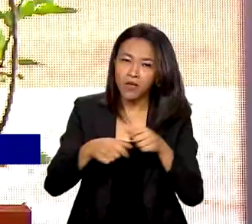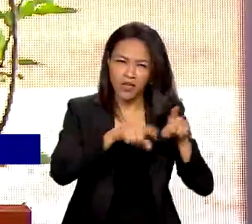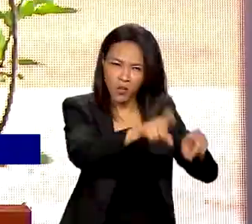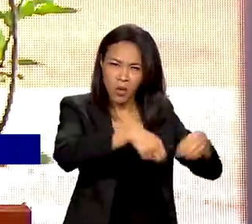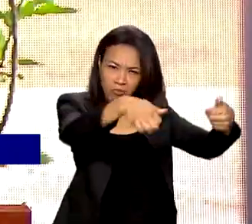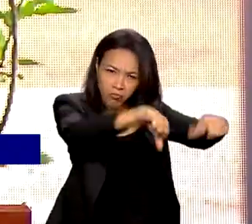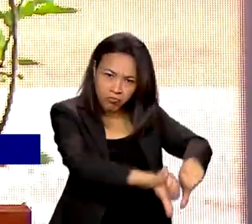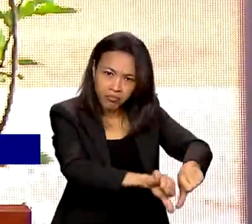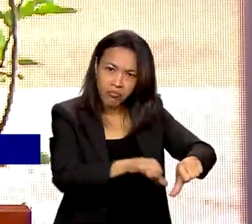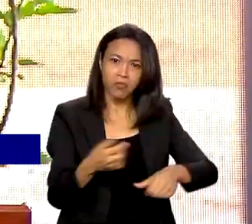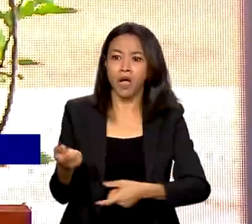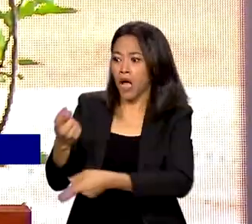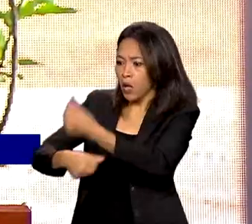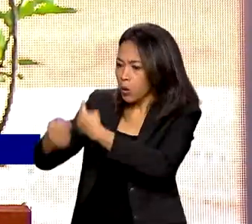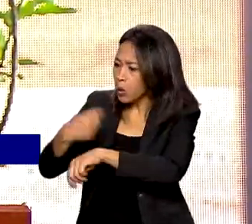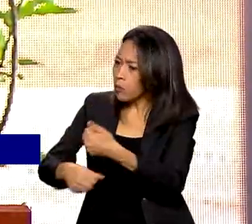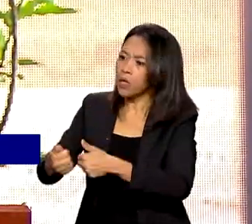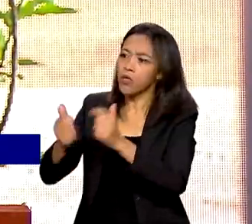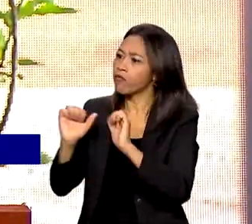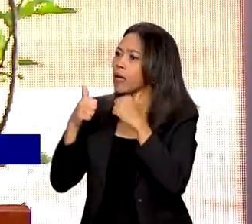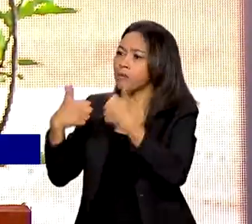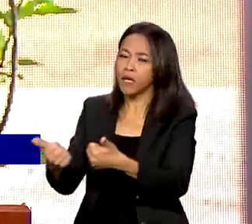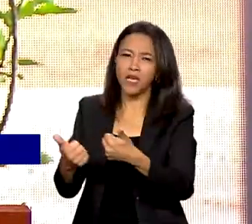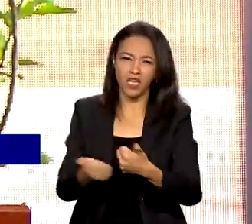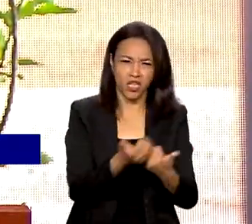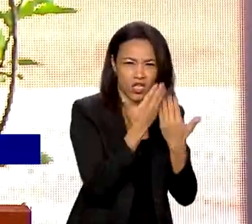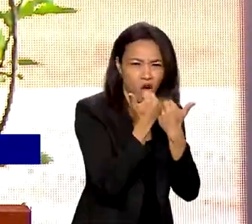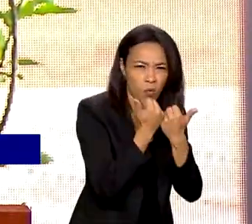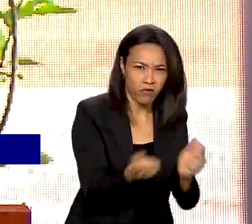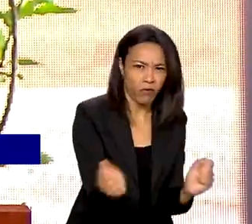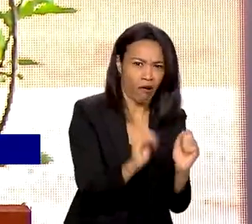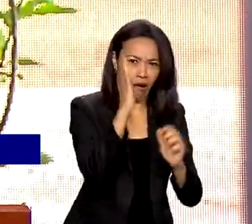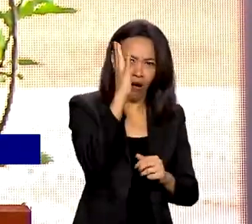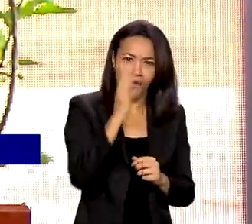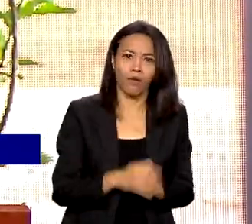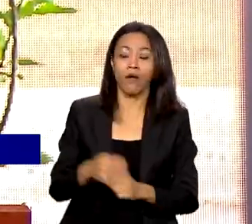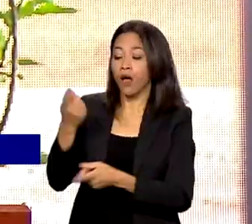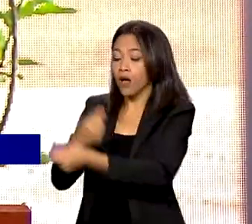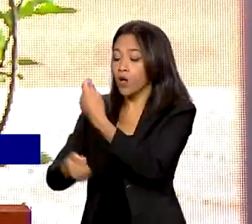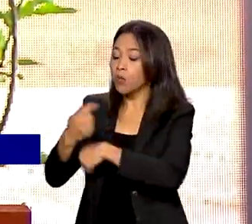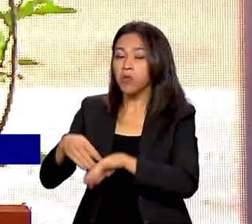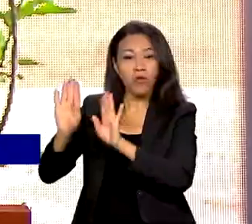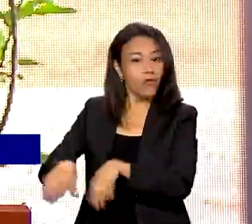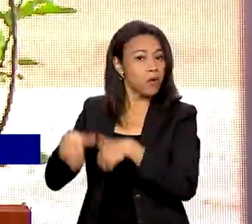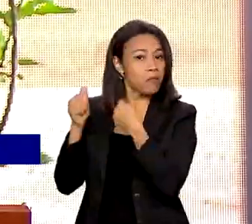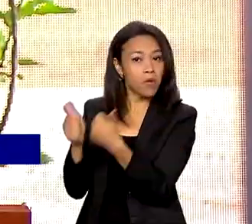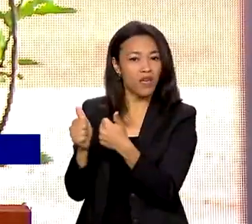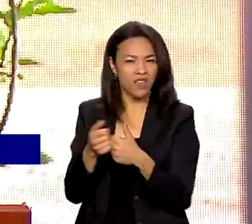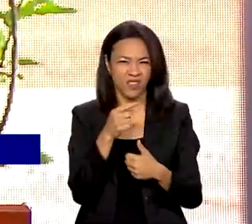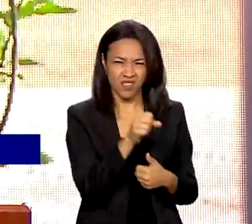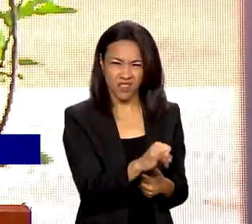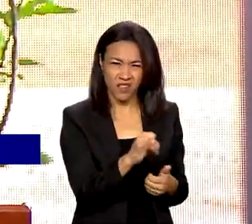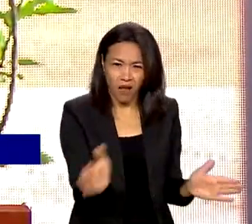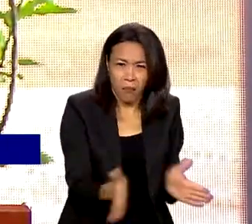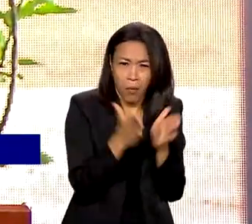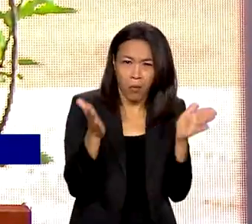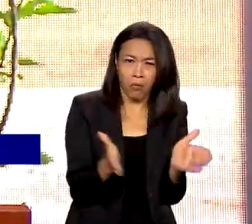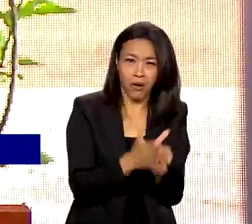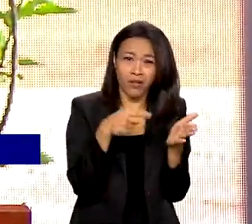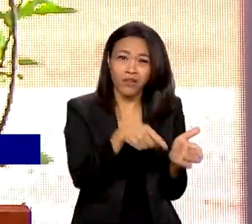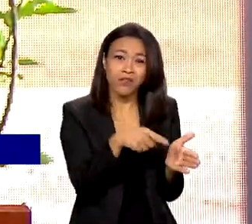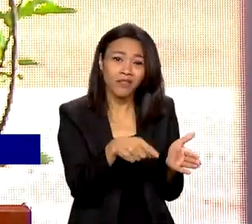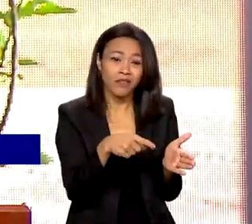A economia não vai bem se o alimento for caro. A economia não vai bem se a miséria for a